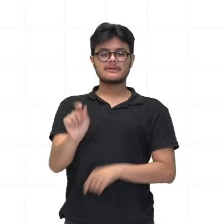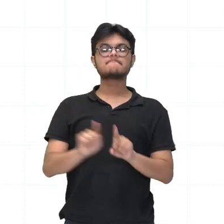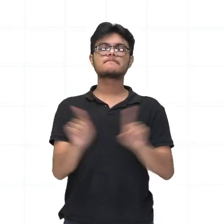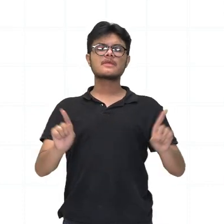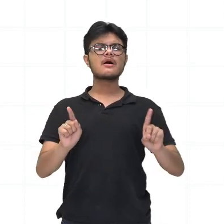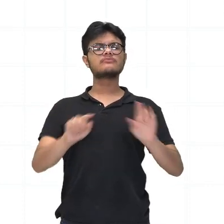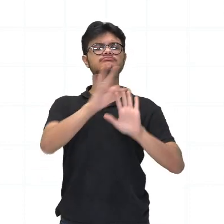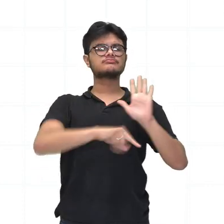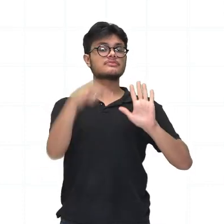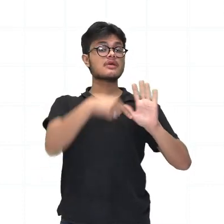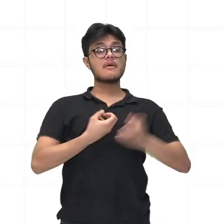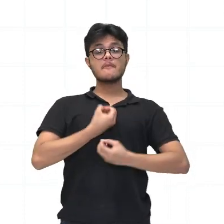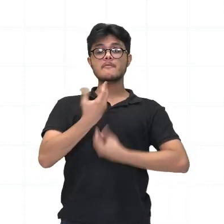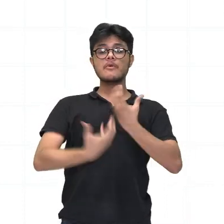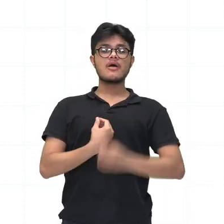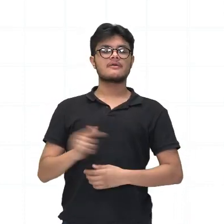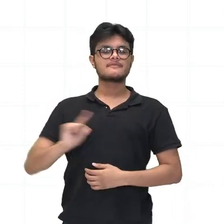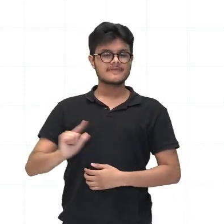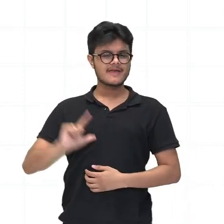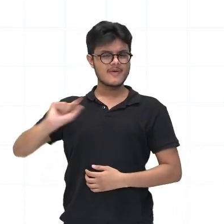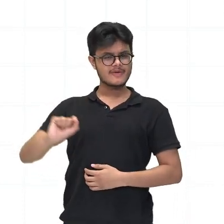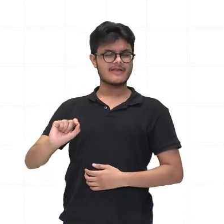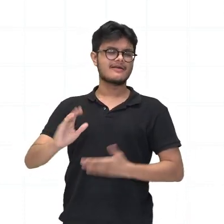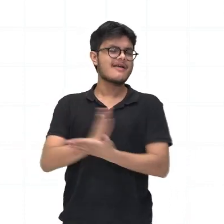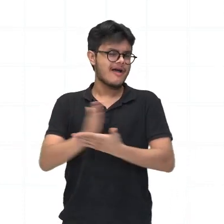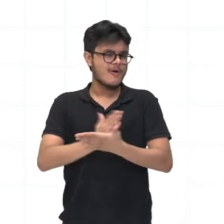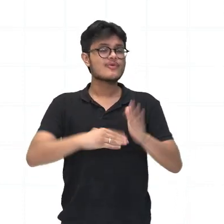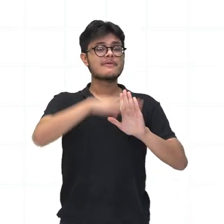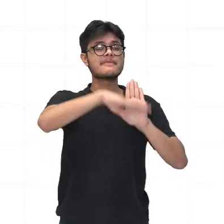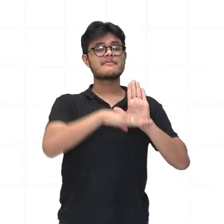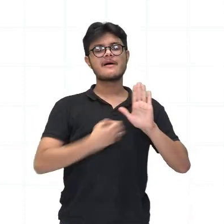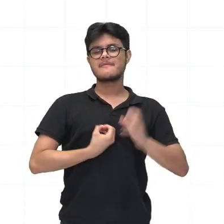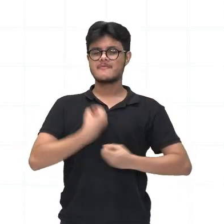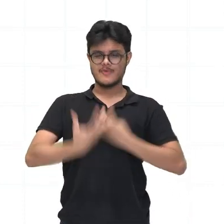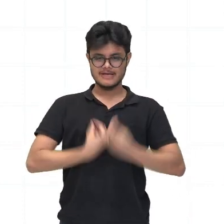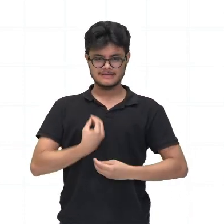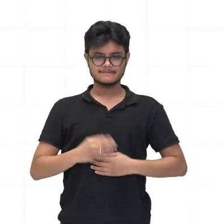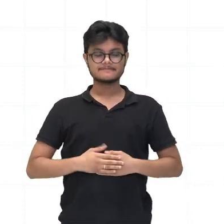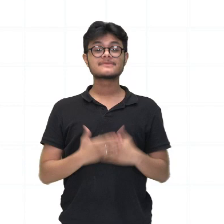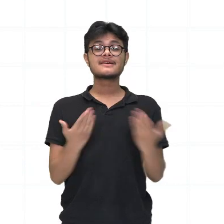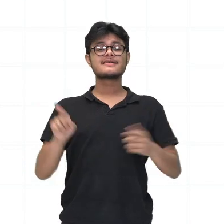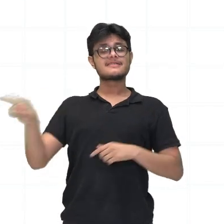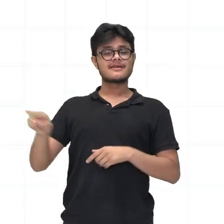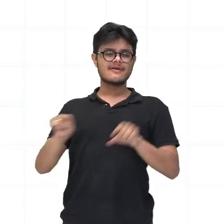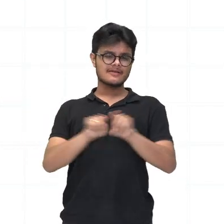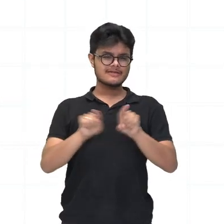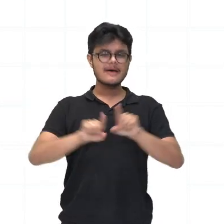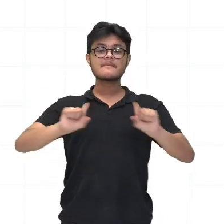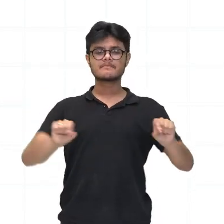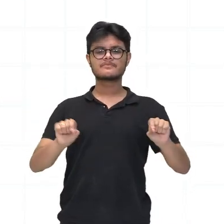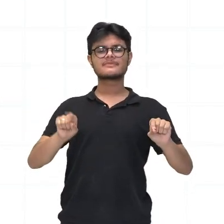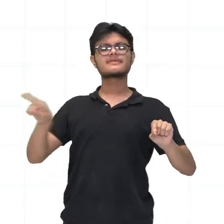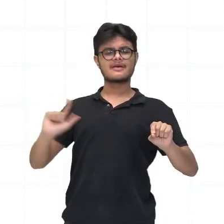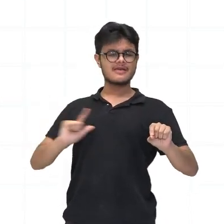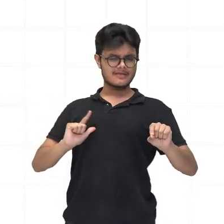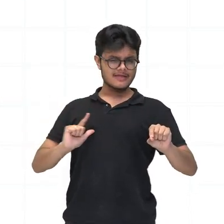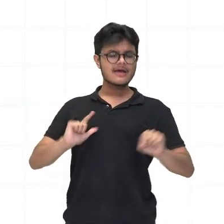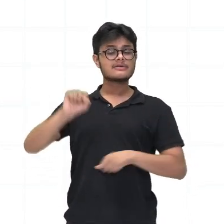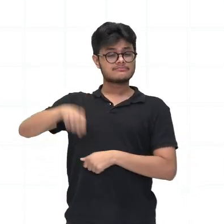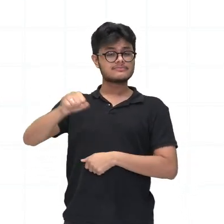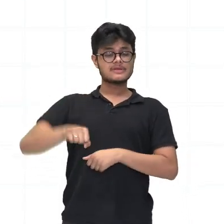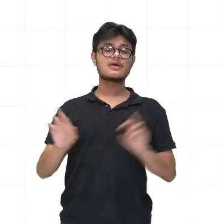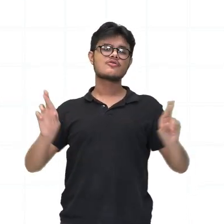com a presença de poesia, né? Inclusive, neste nosso módulo também já podemos fazer